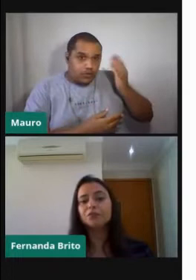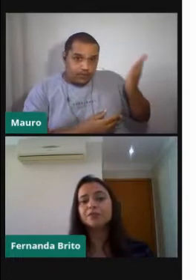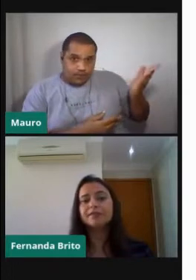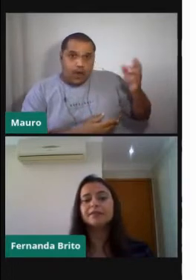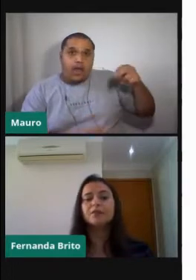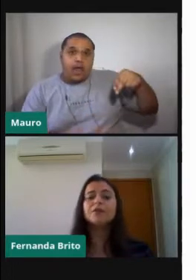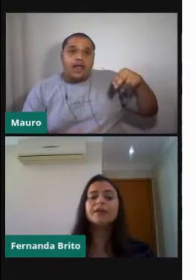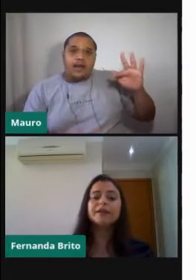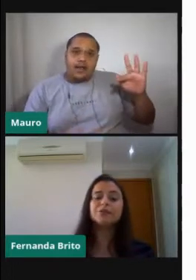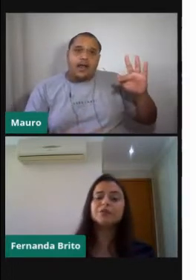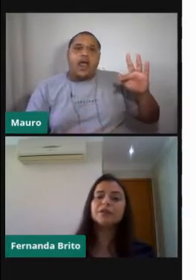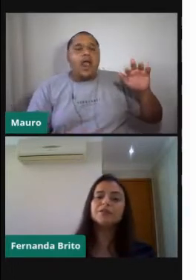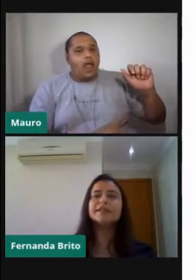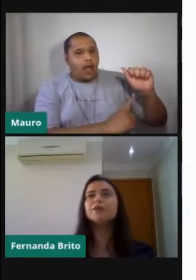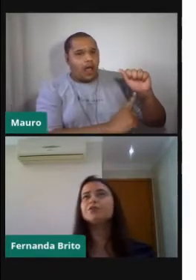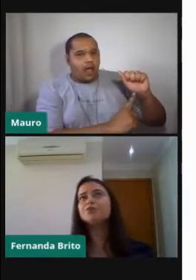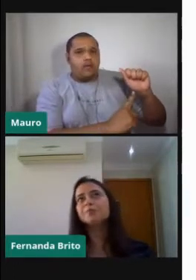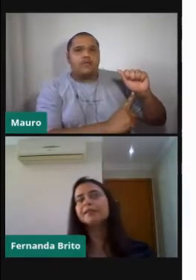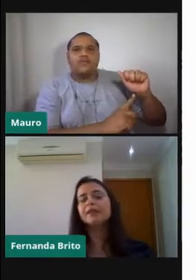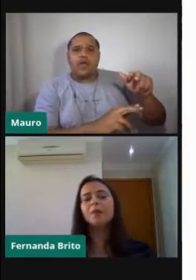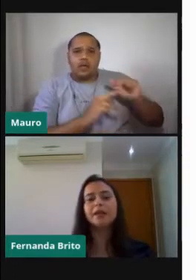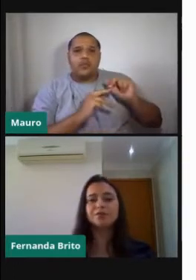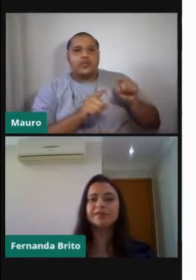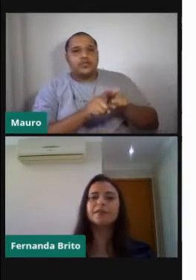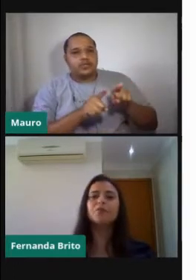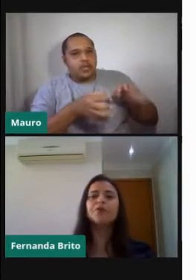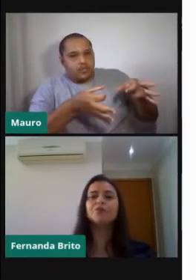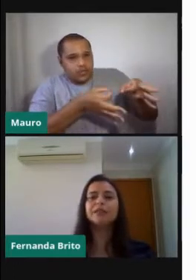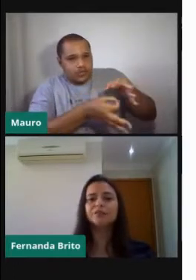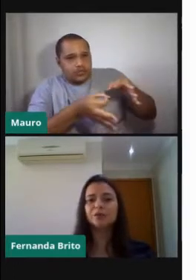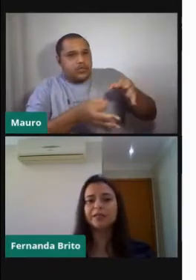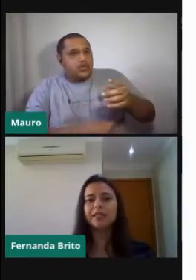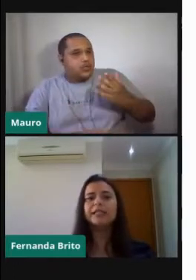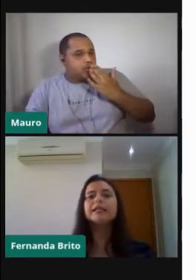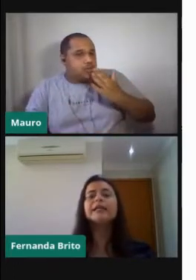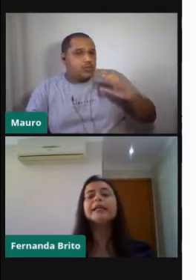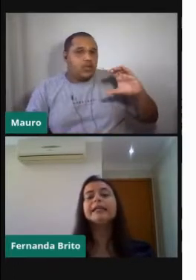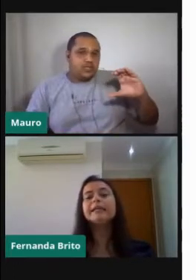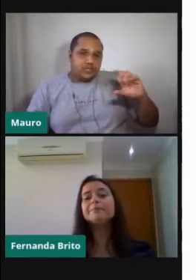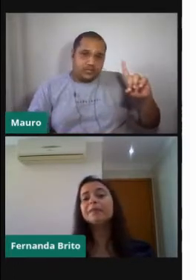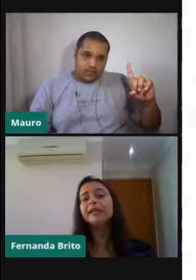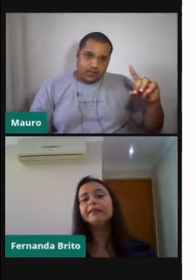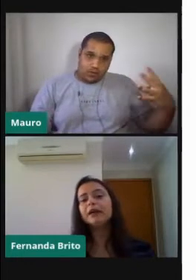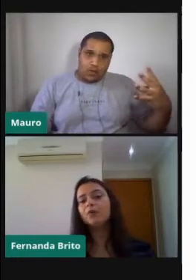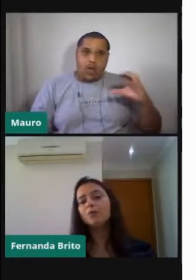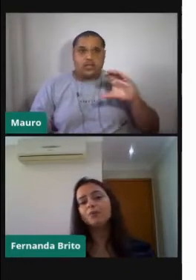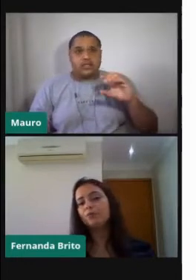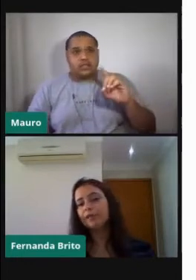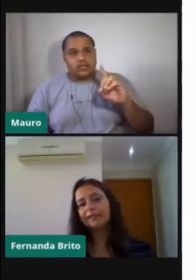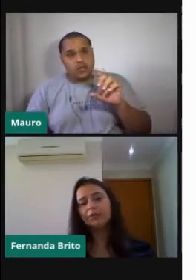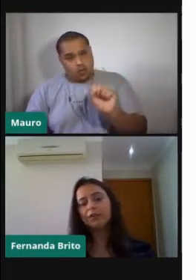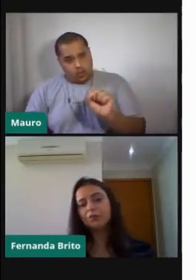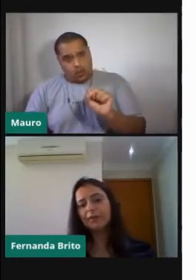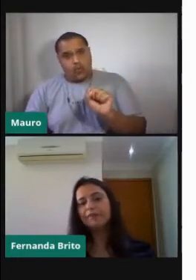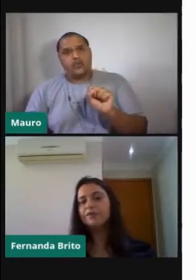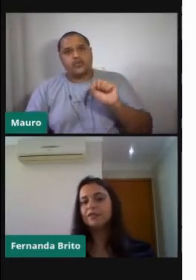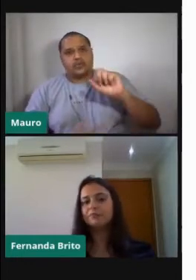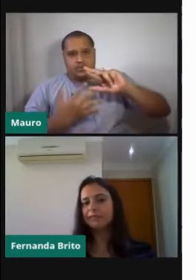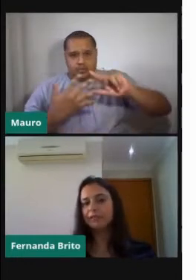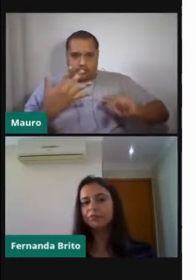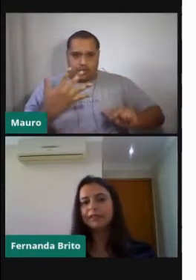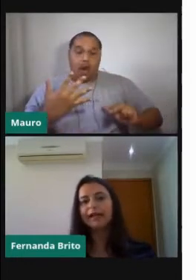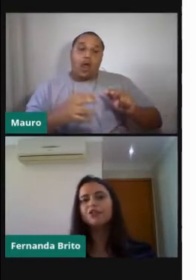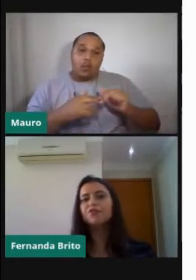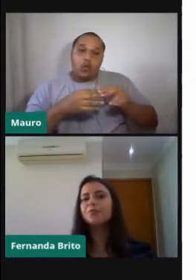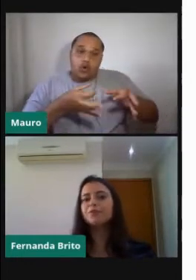TNF-alfa, dentre outras. Então, recrutando células do tipo CD4, CD8 e natural killer. E, então, as células B vão